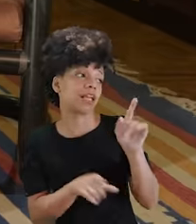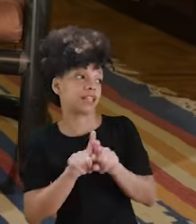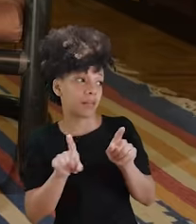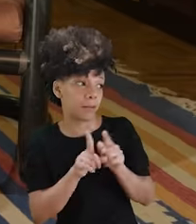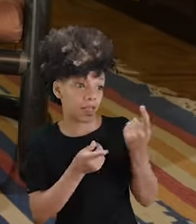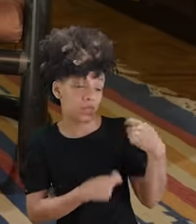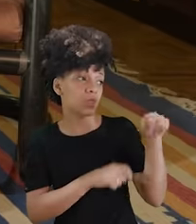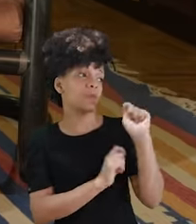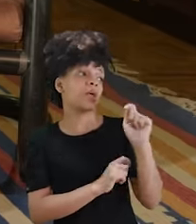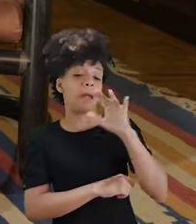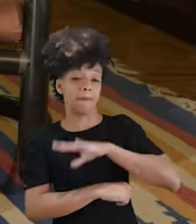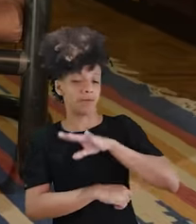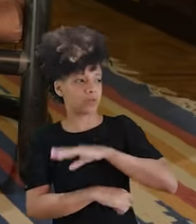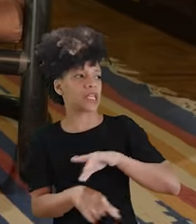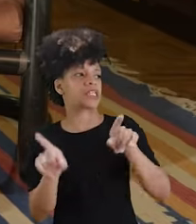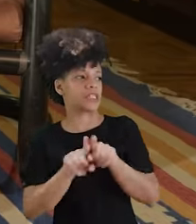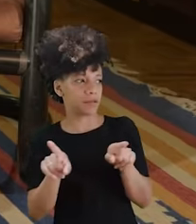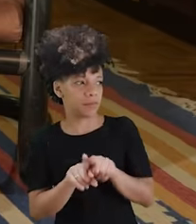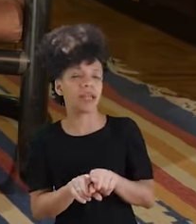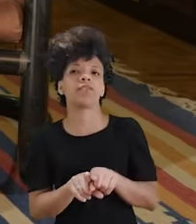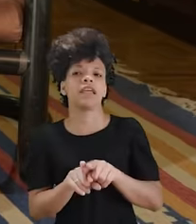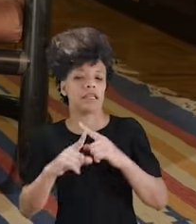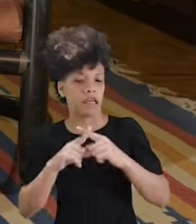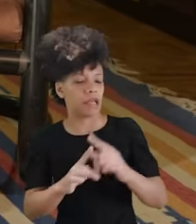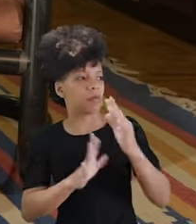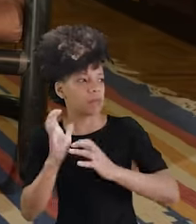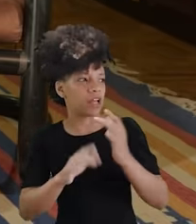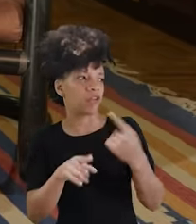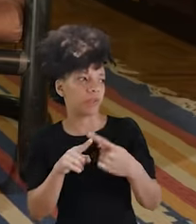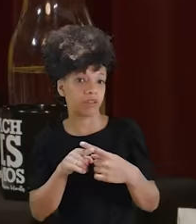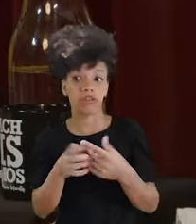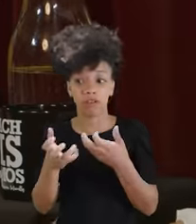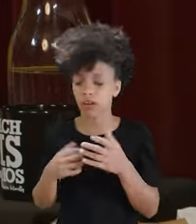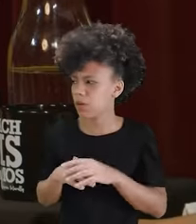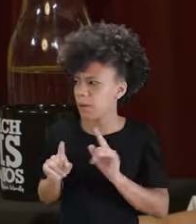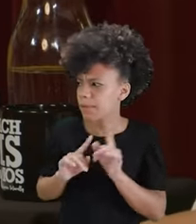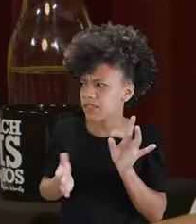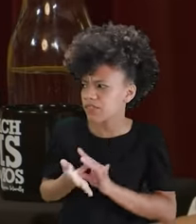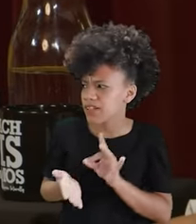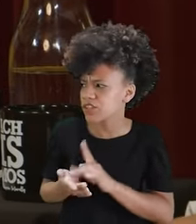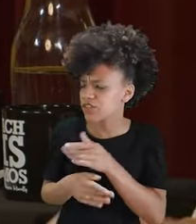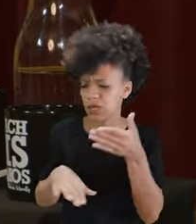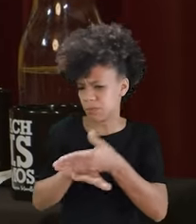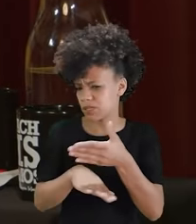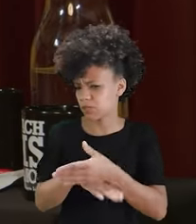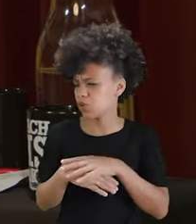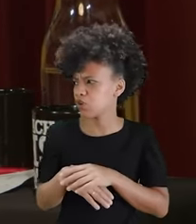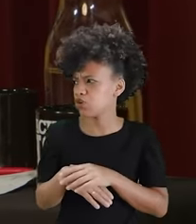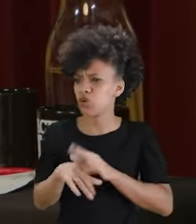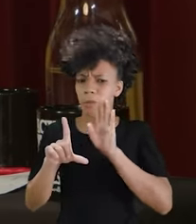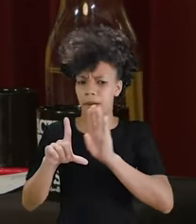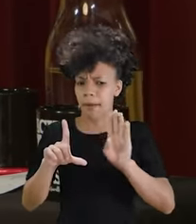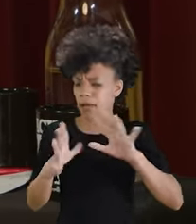a gente o mesmo problema com os portugueses que também insultavam porque queriam Cara na verdade você participou durante